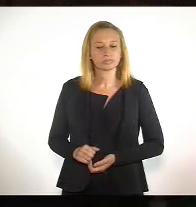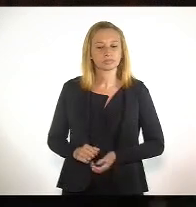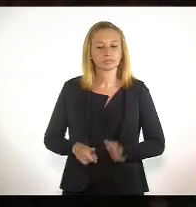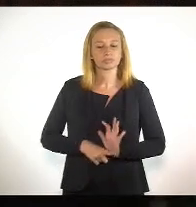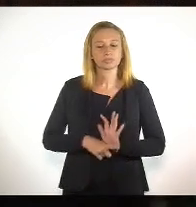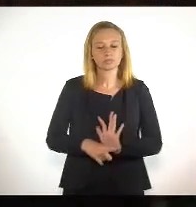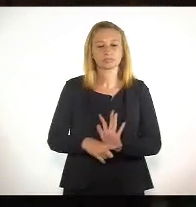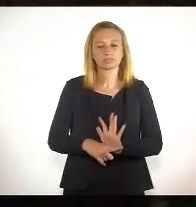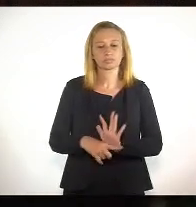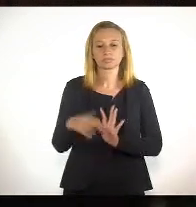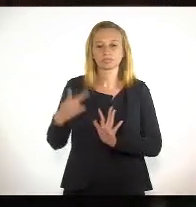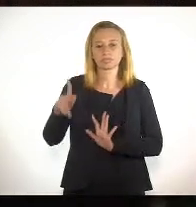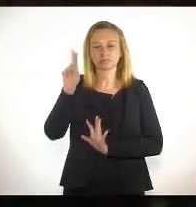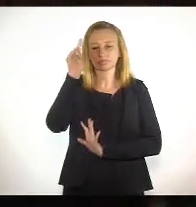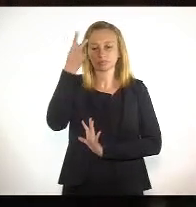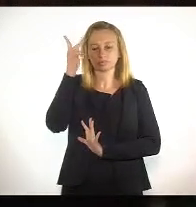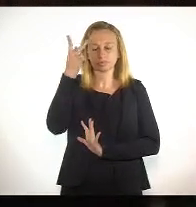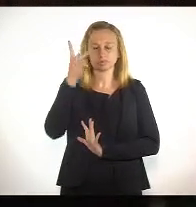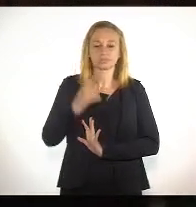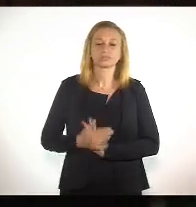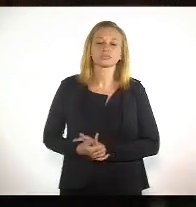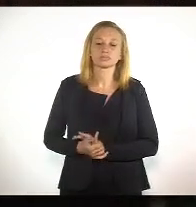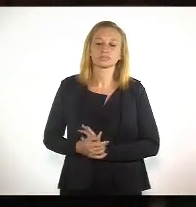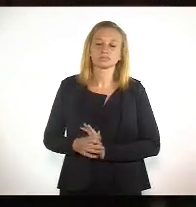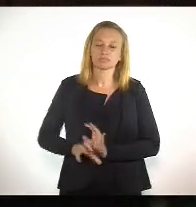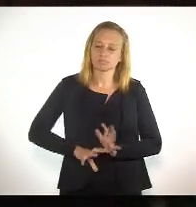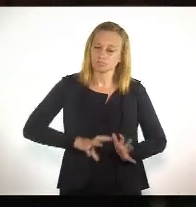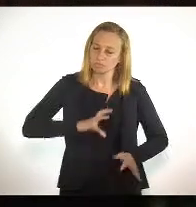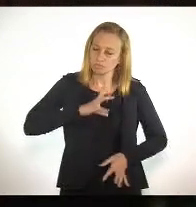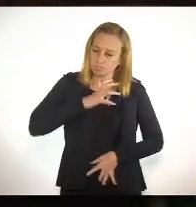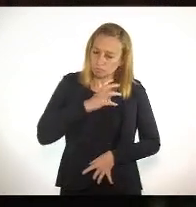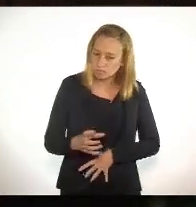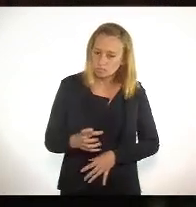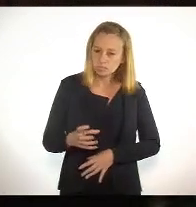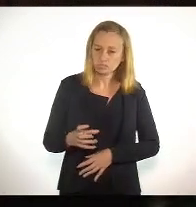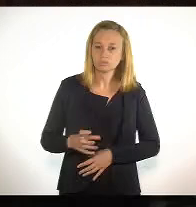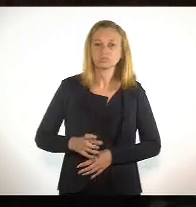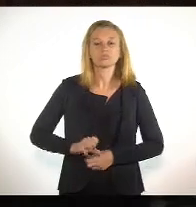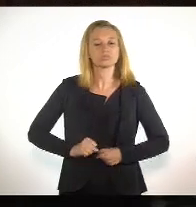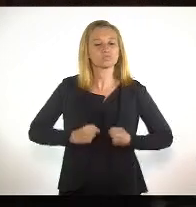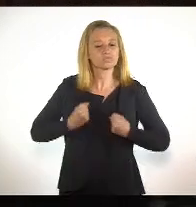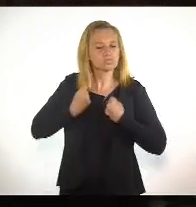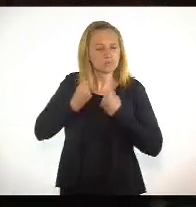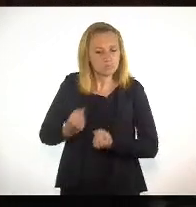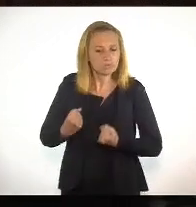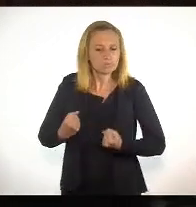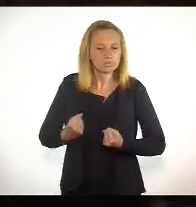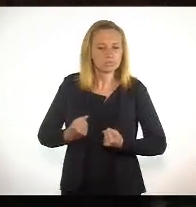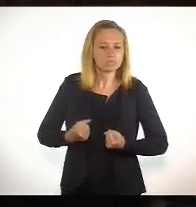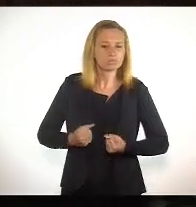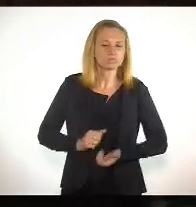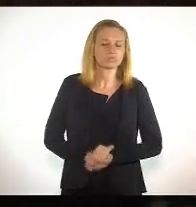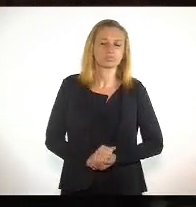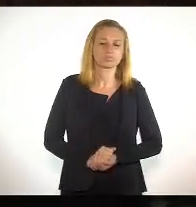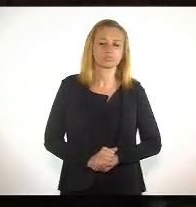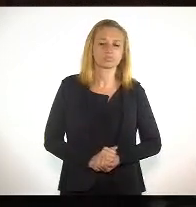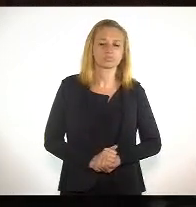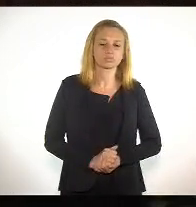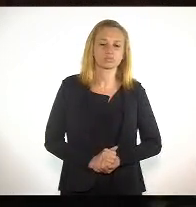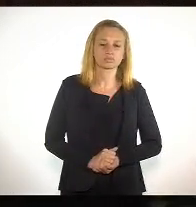ajudou com a sua história, com a sua garra, com a sua bravura, com o seu comando,